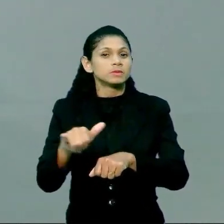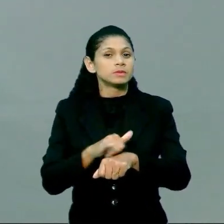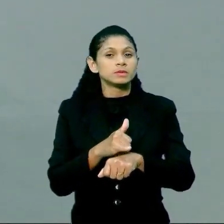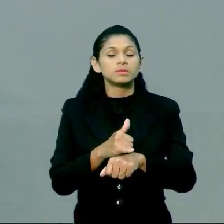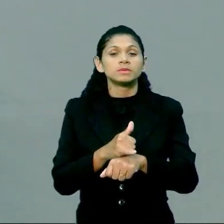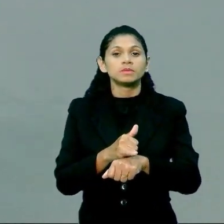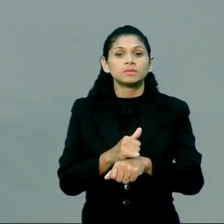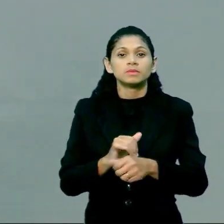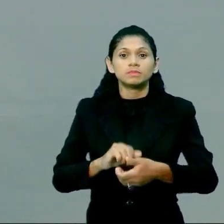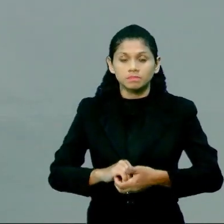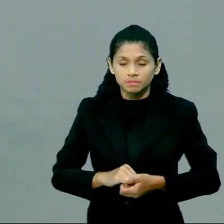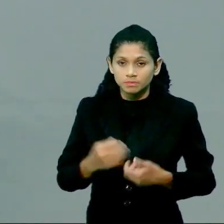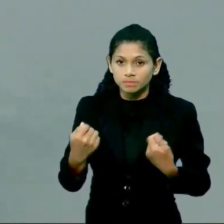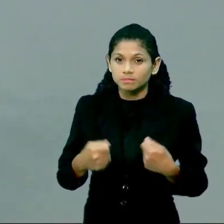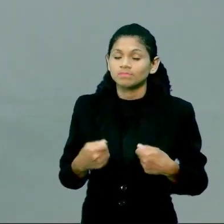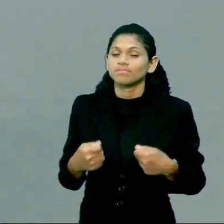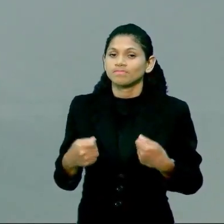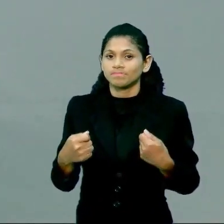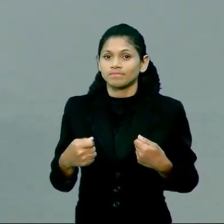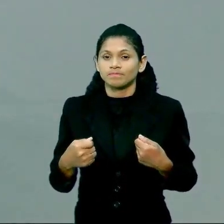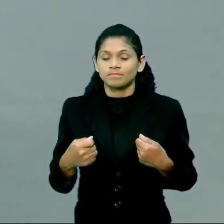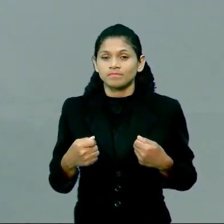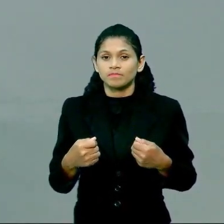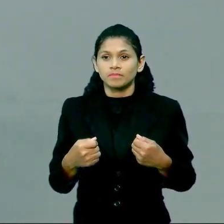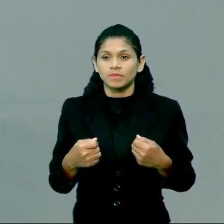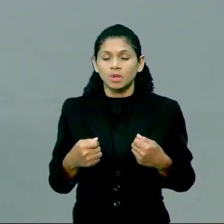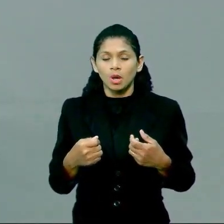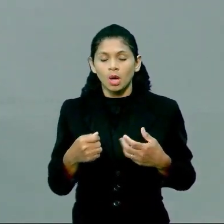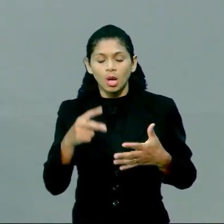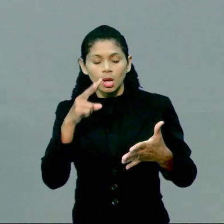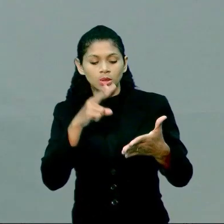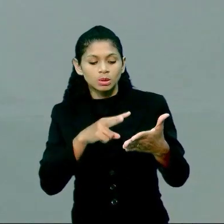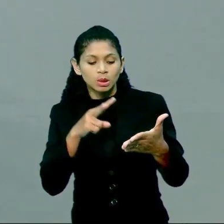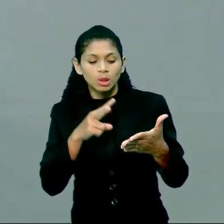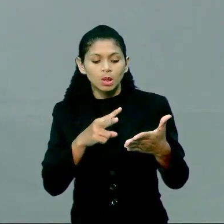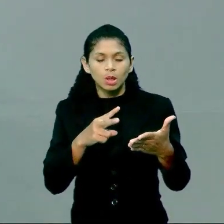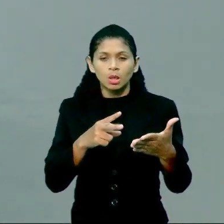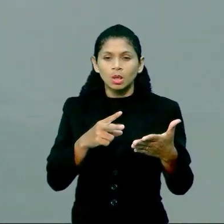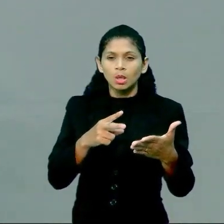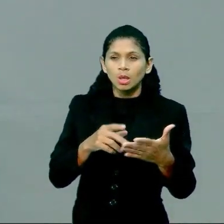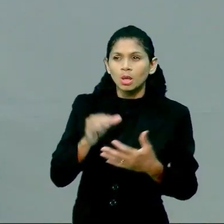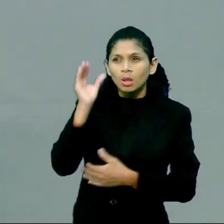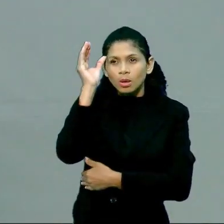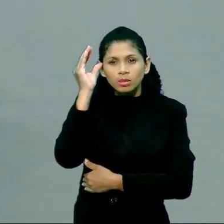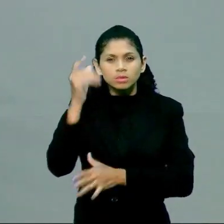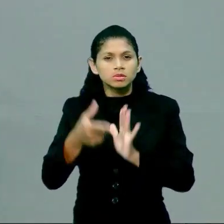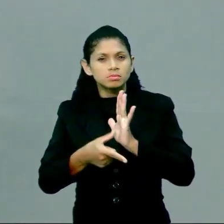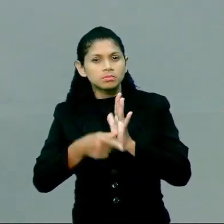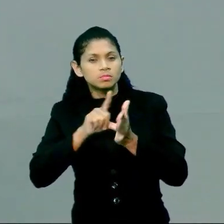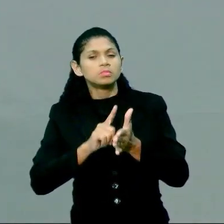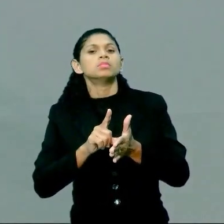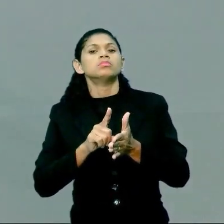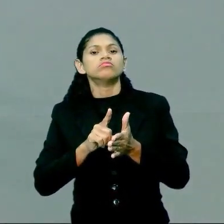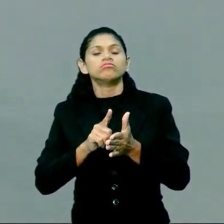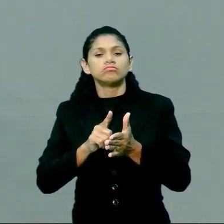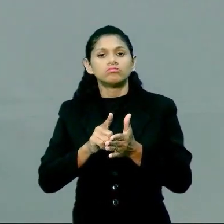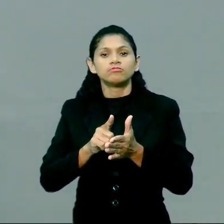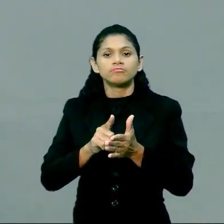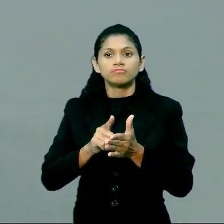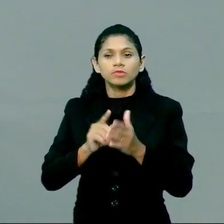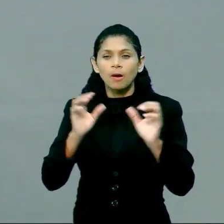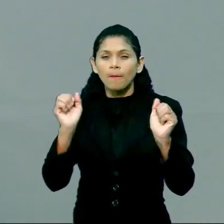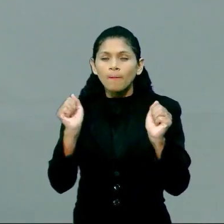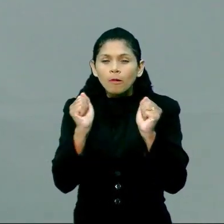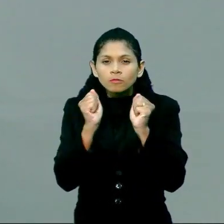sair marcando de qualquer jeito. A estratégia é você movimentar ali os conhecimentos prévios, relacionar, fazer de tudo para ficar próximo